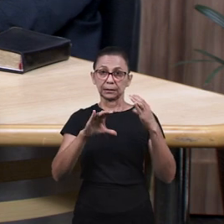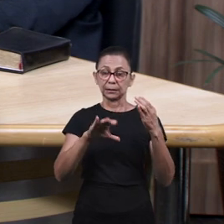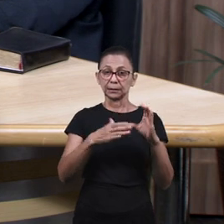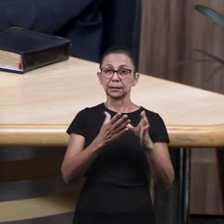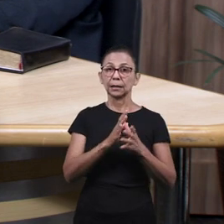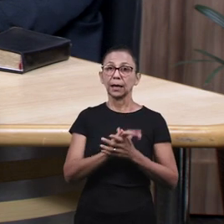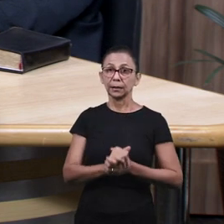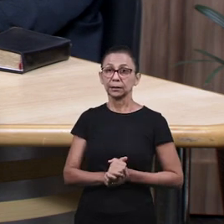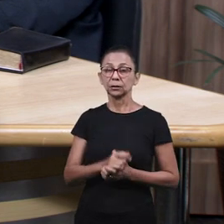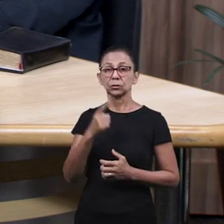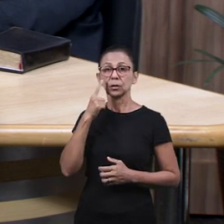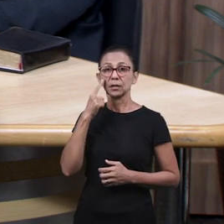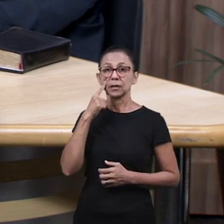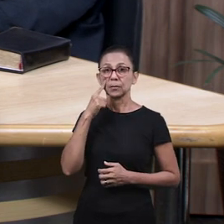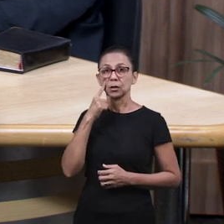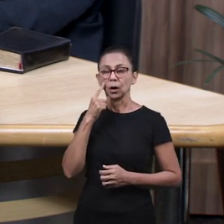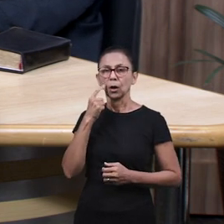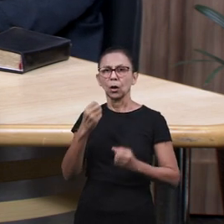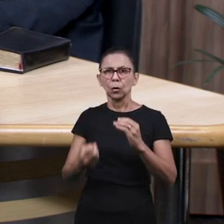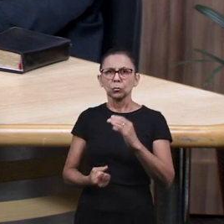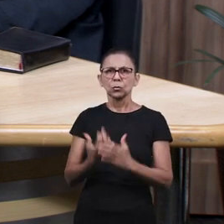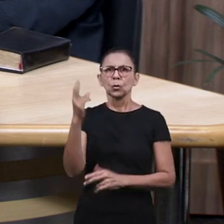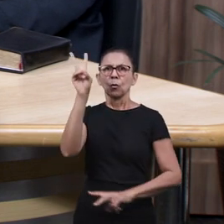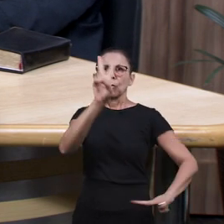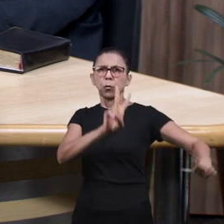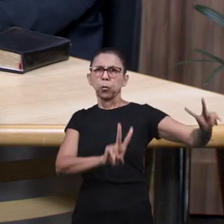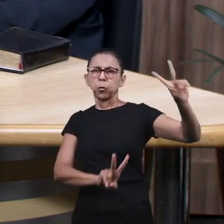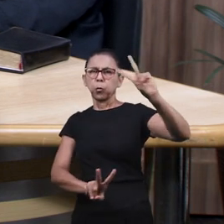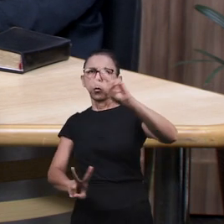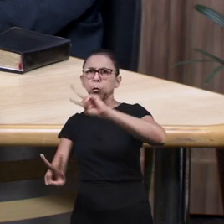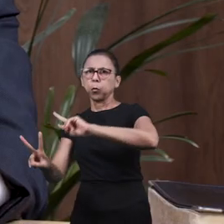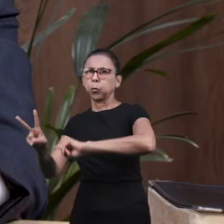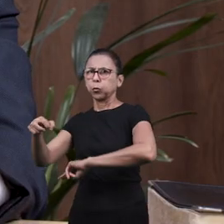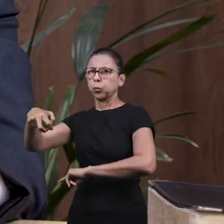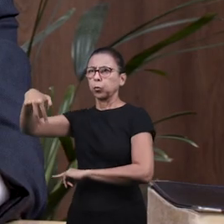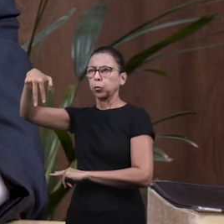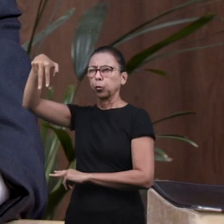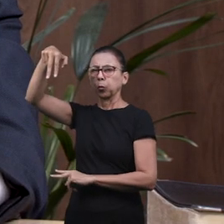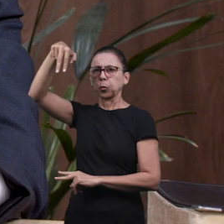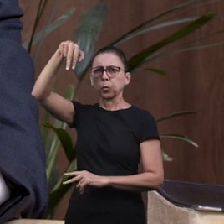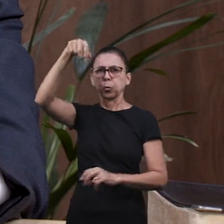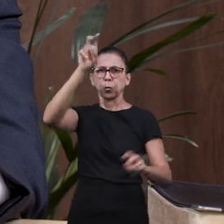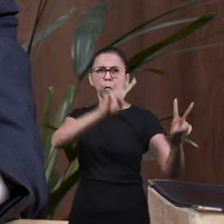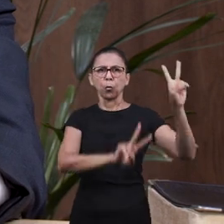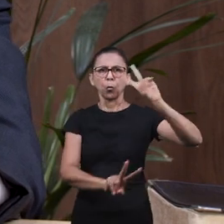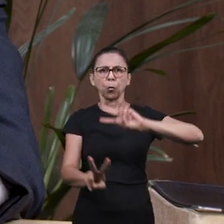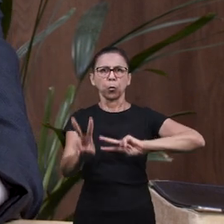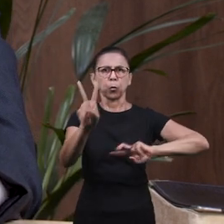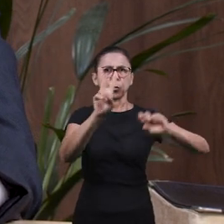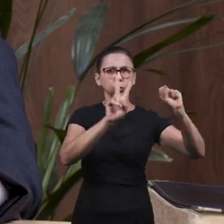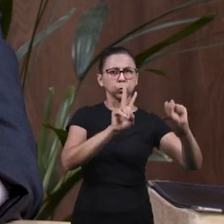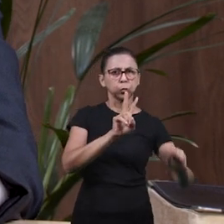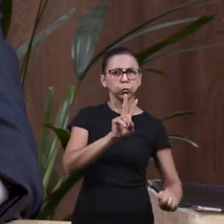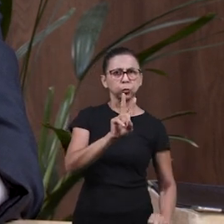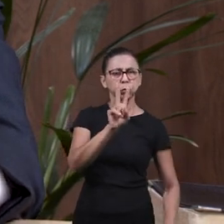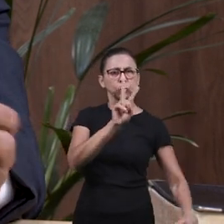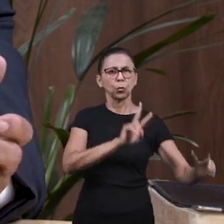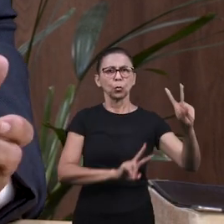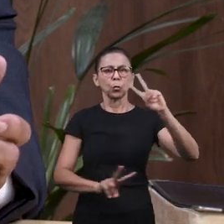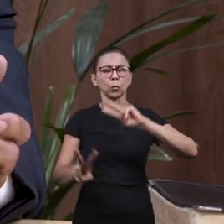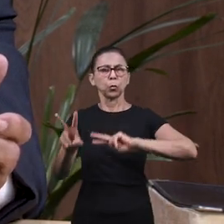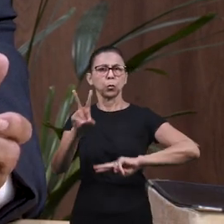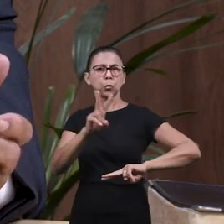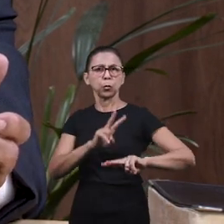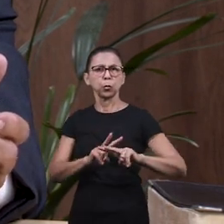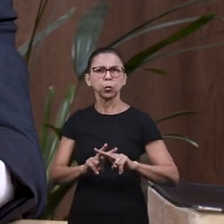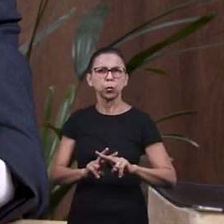levanta-te, vento norte, e vem tu, vento sul, assopra no meu jardim para que destile os seus aromas. Quem é